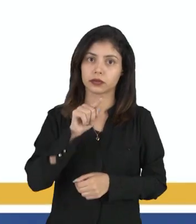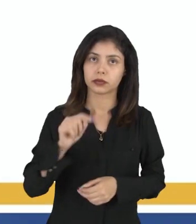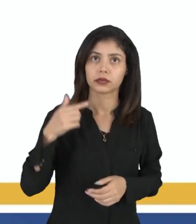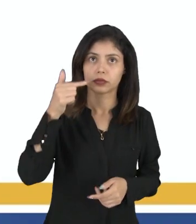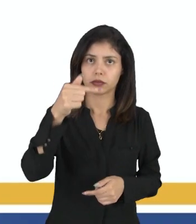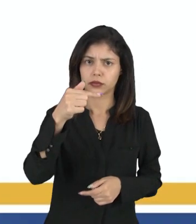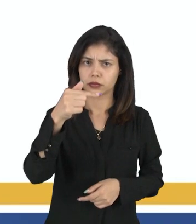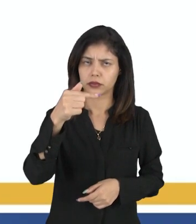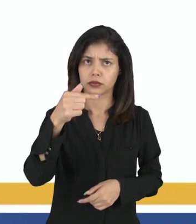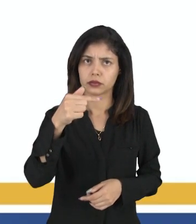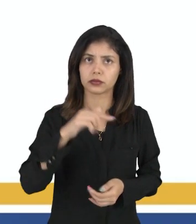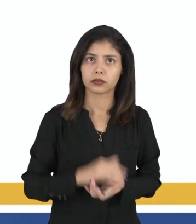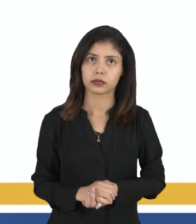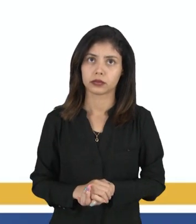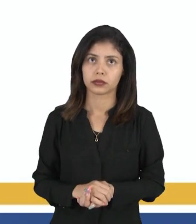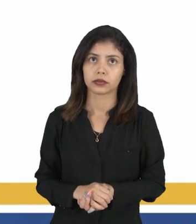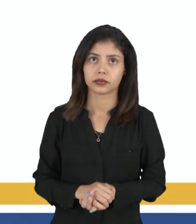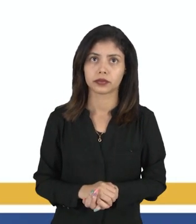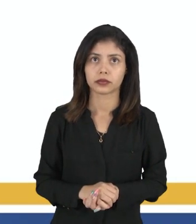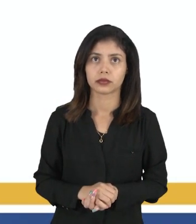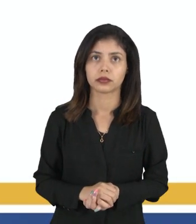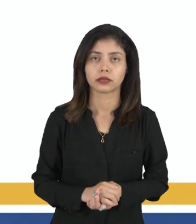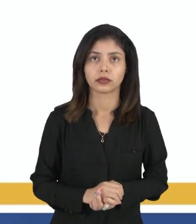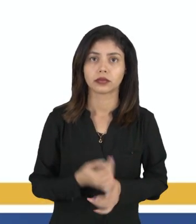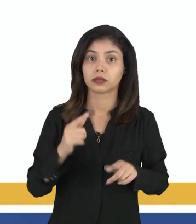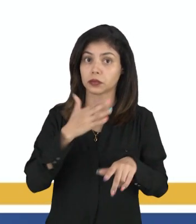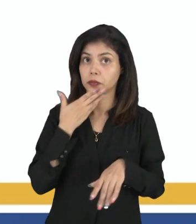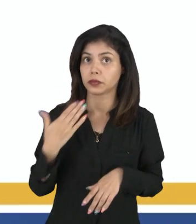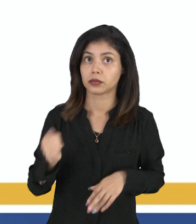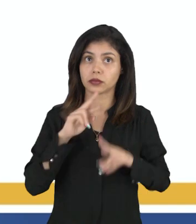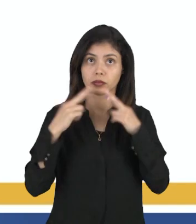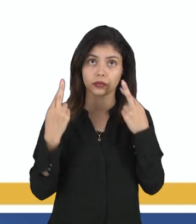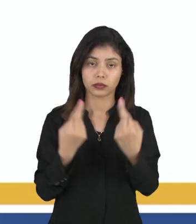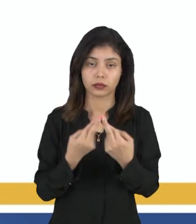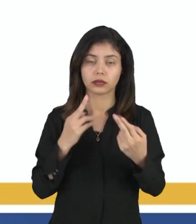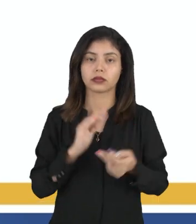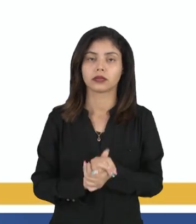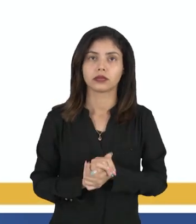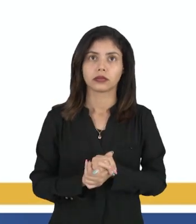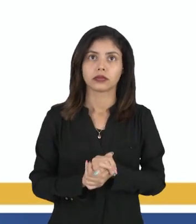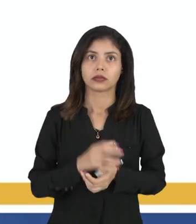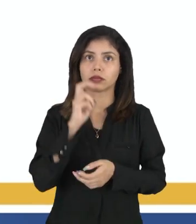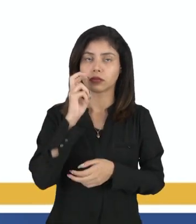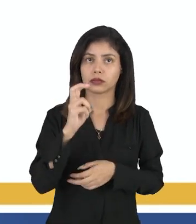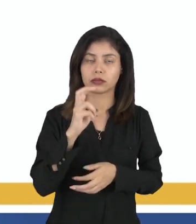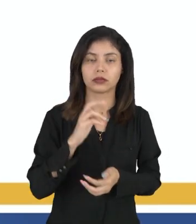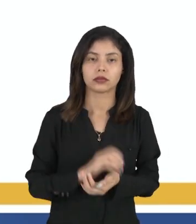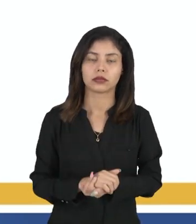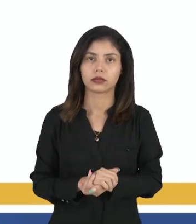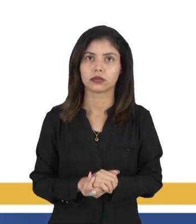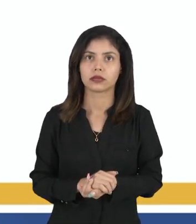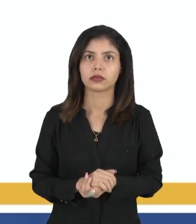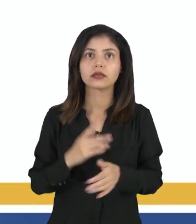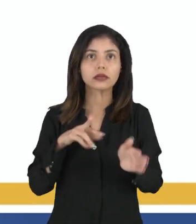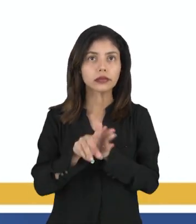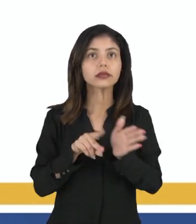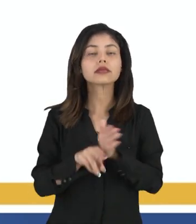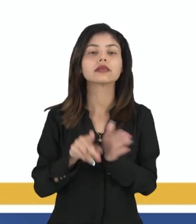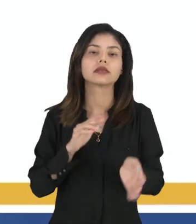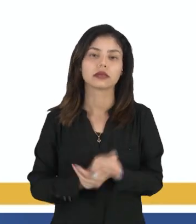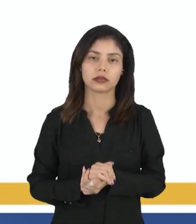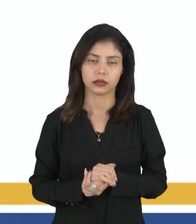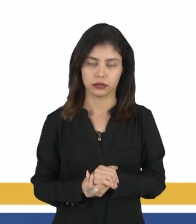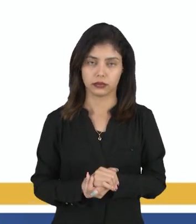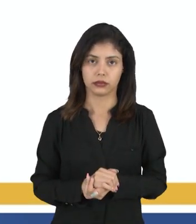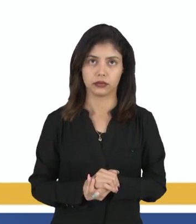7 táxons que estão na telinha, a classificação mais abrangente é o reino, né? Nós só temos 5 reinos na biologia, né, na